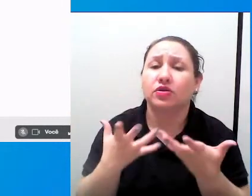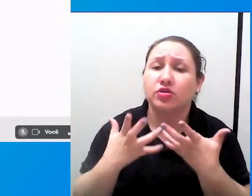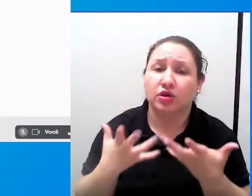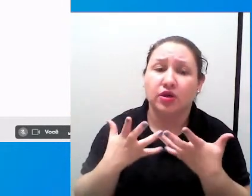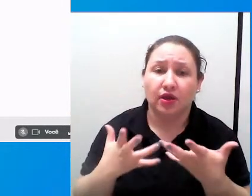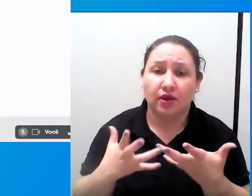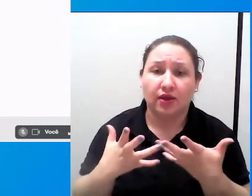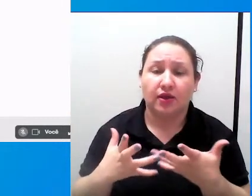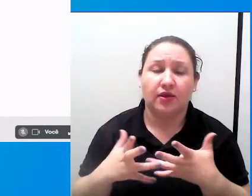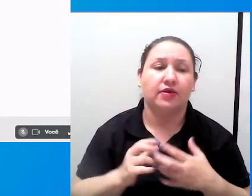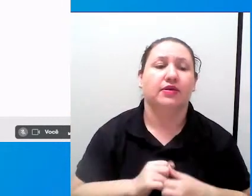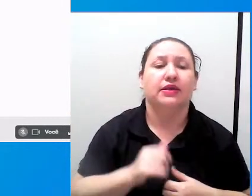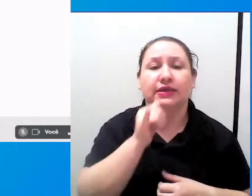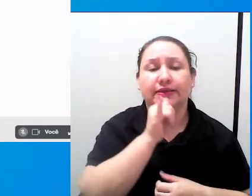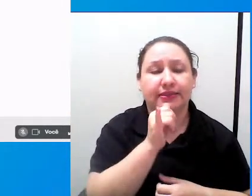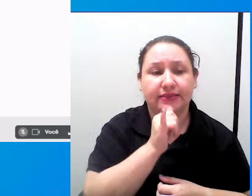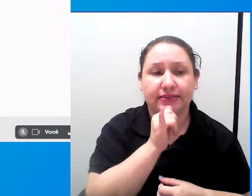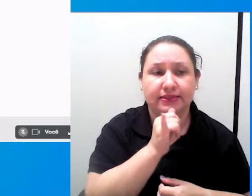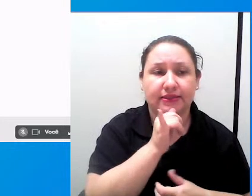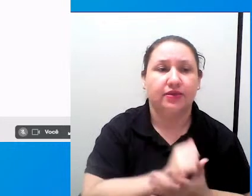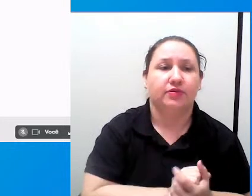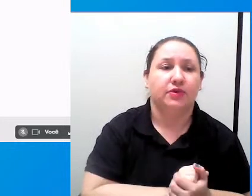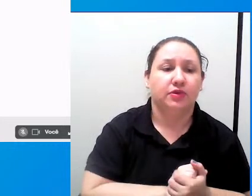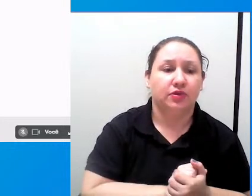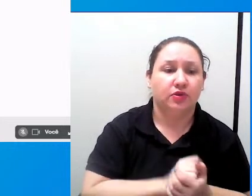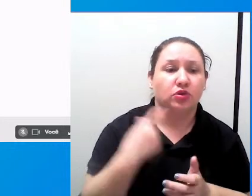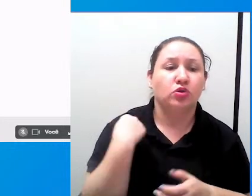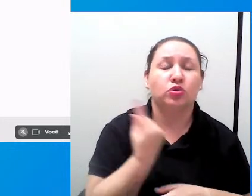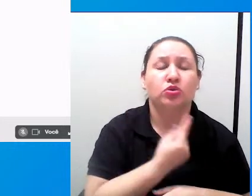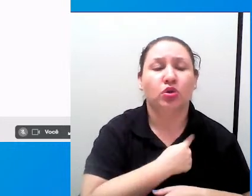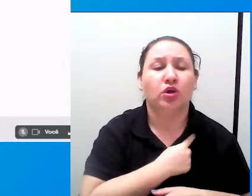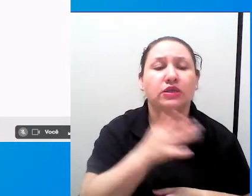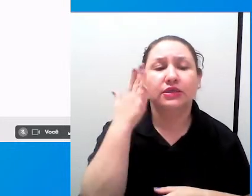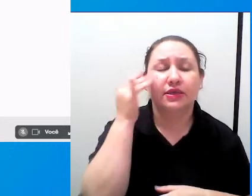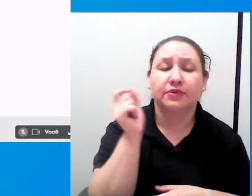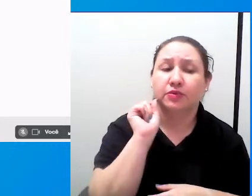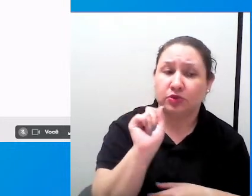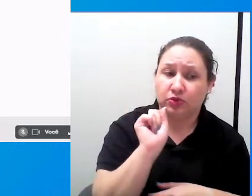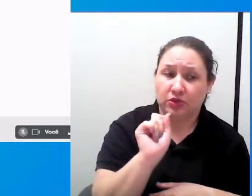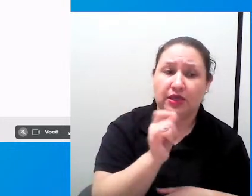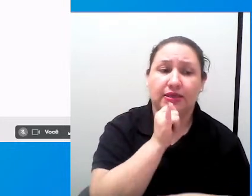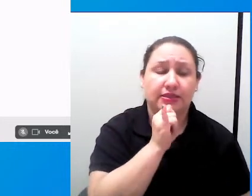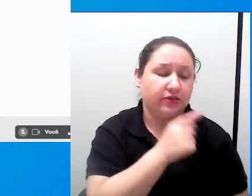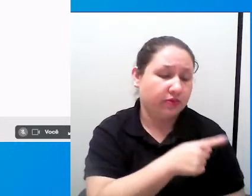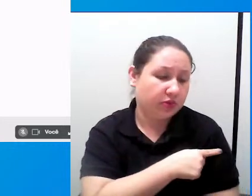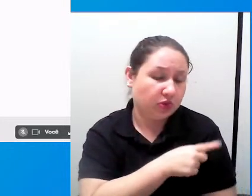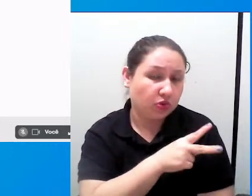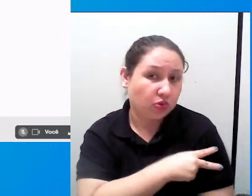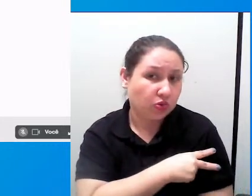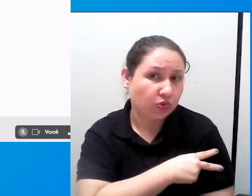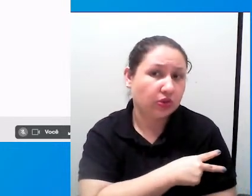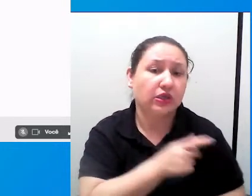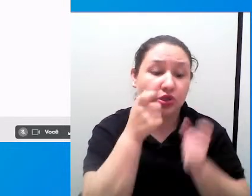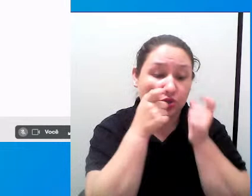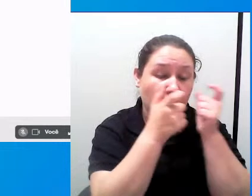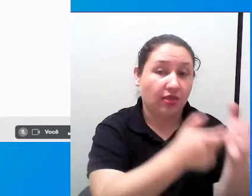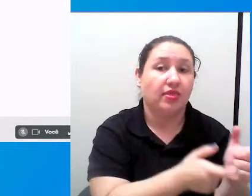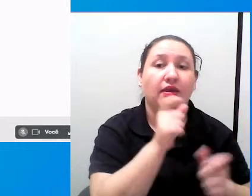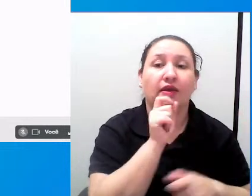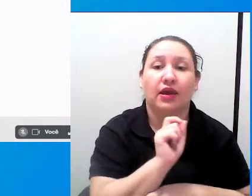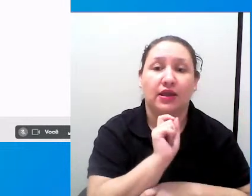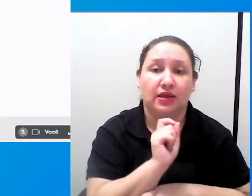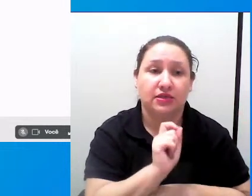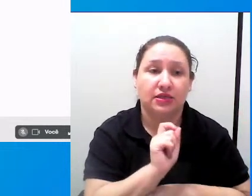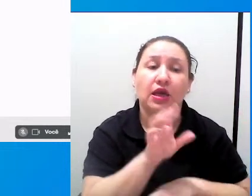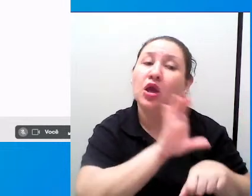teve como resultado. Por exemplo, a gente descobriu que o público de ensino fundamental 1 e 2, ele tinha mais interesse em robótica. A